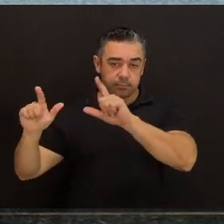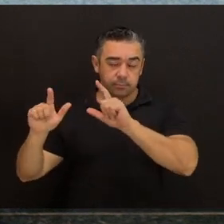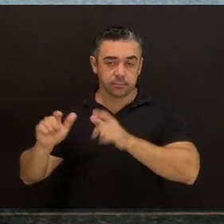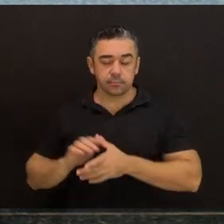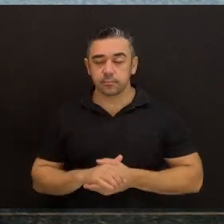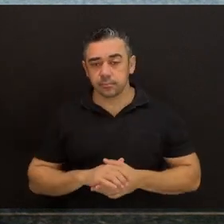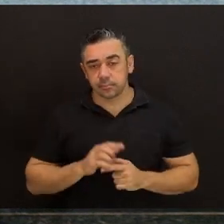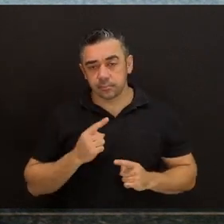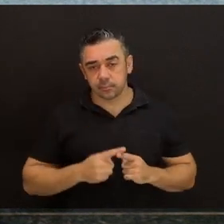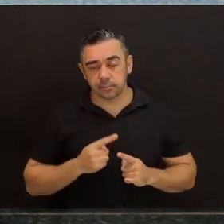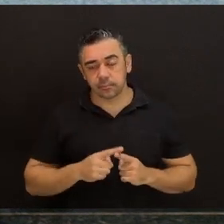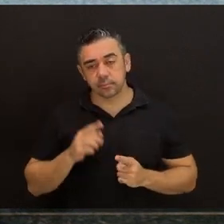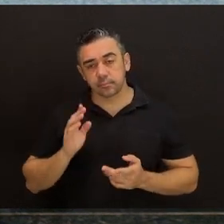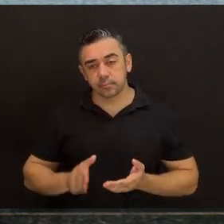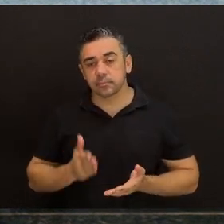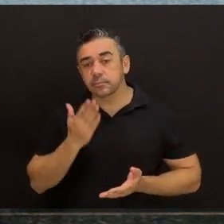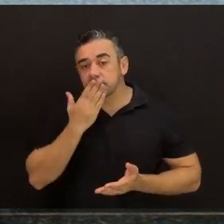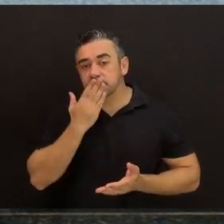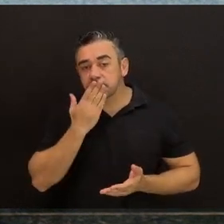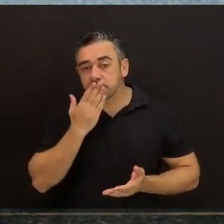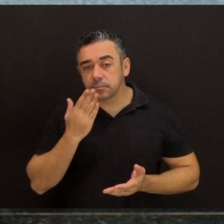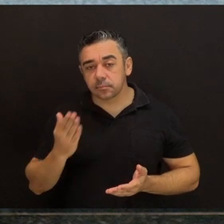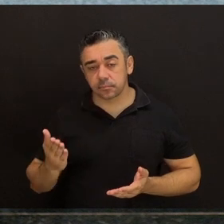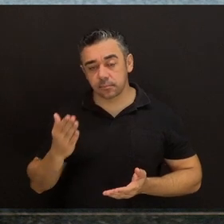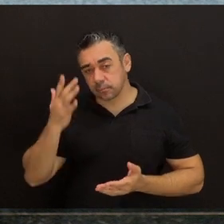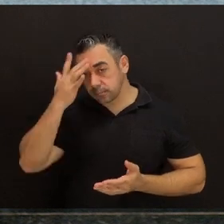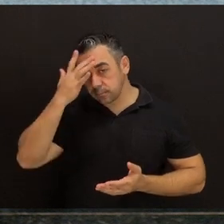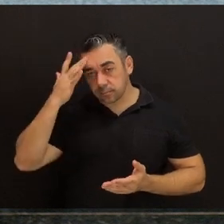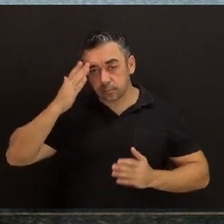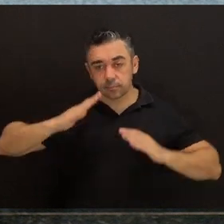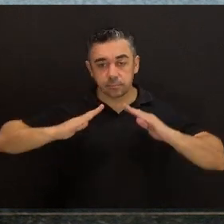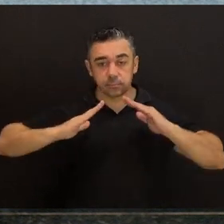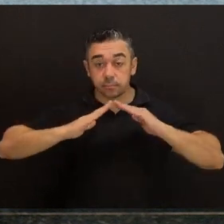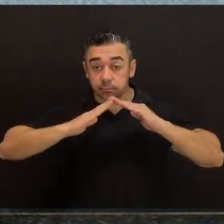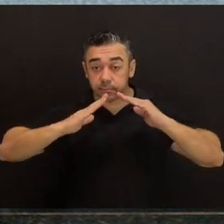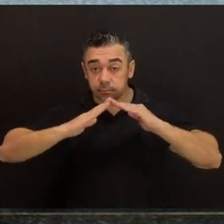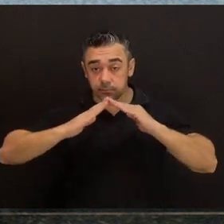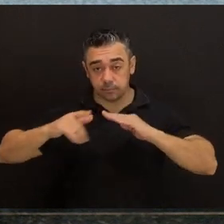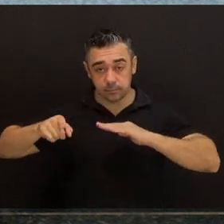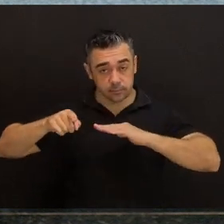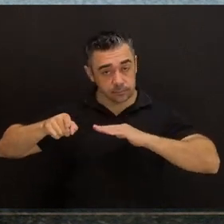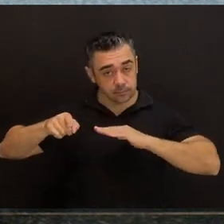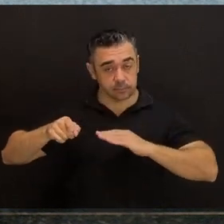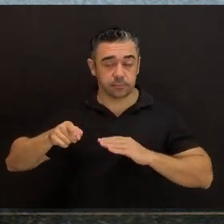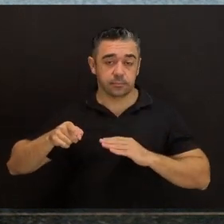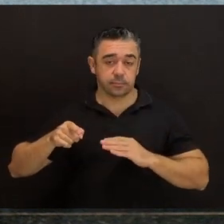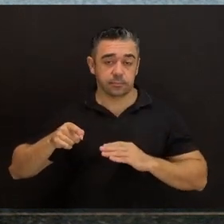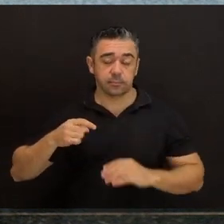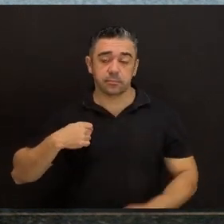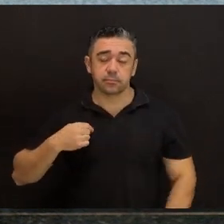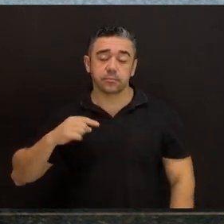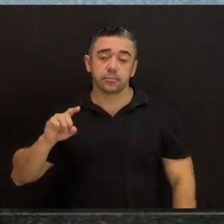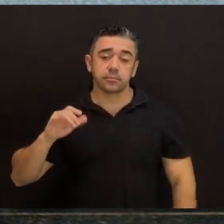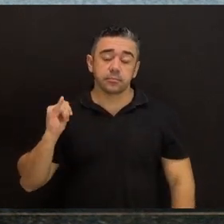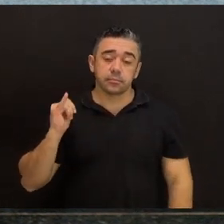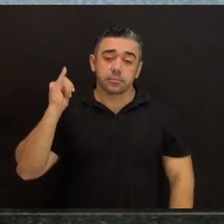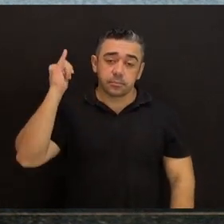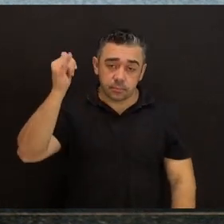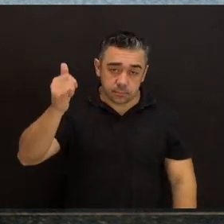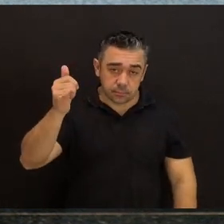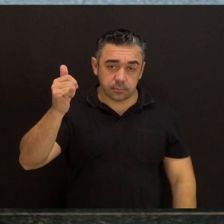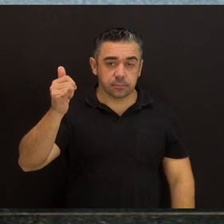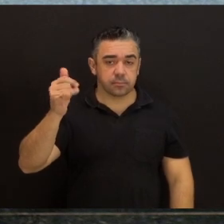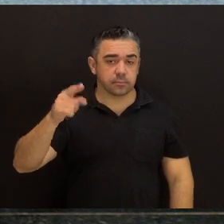na verdade esse é um pedido da dos moradores daquela rua não é um pedido meu eu sou apenas um porta-voz dos moradores